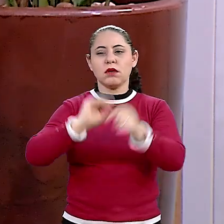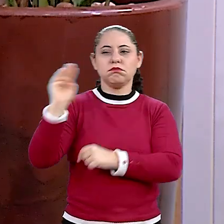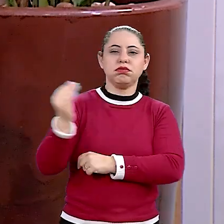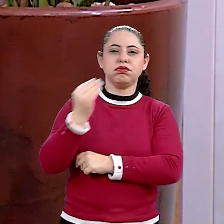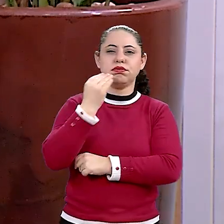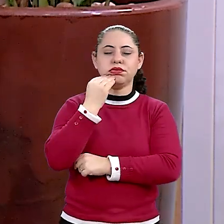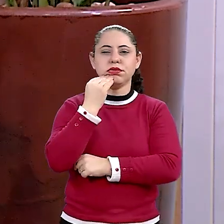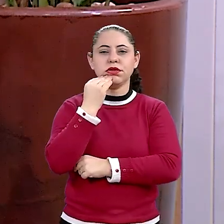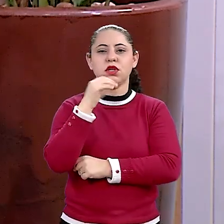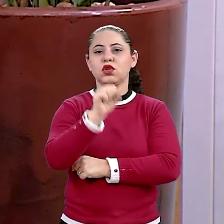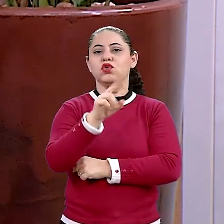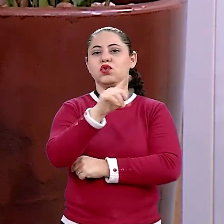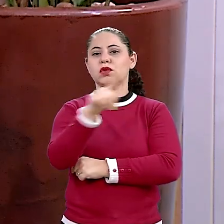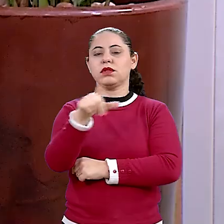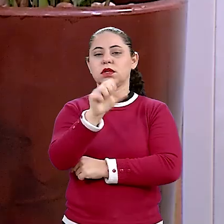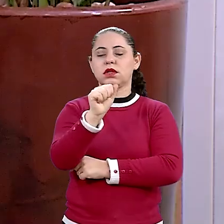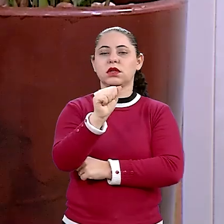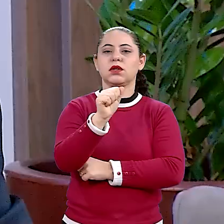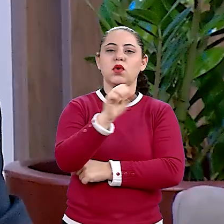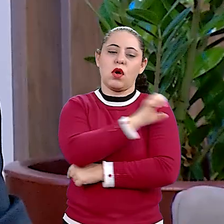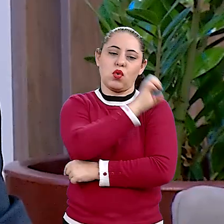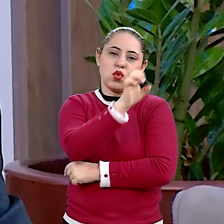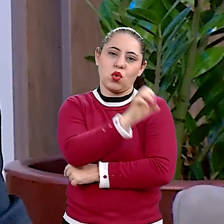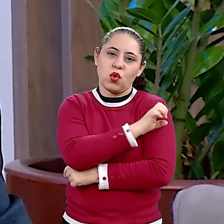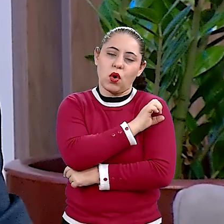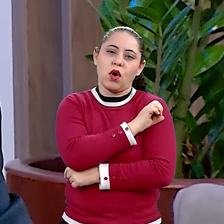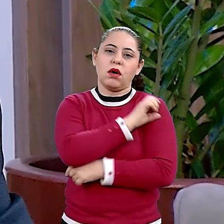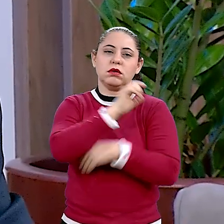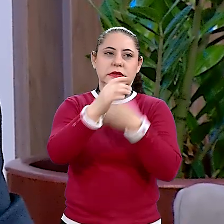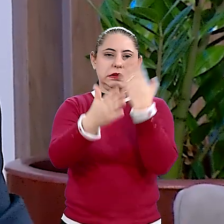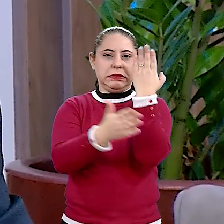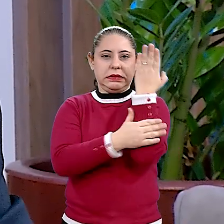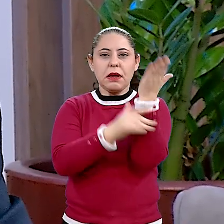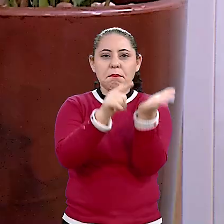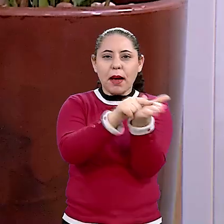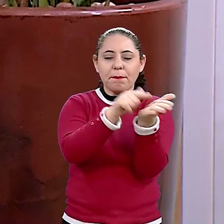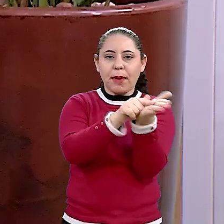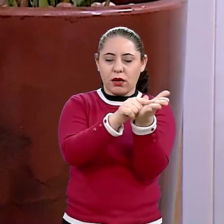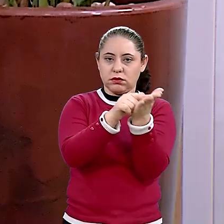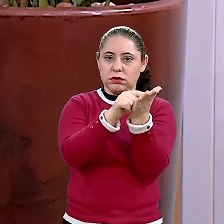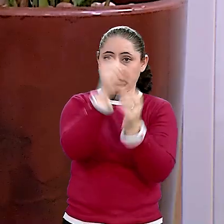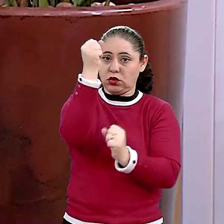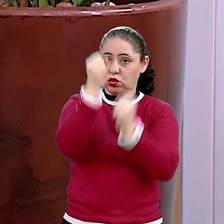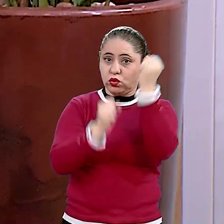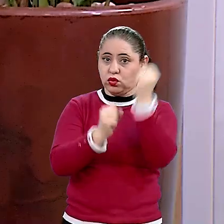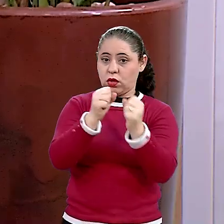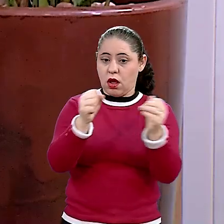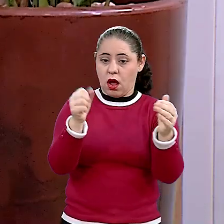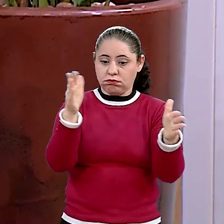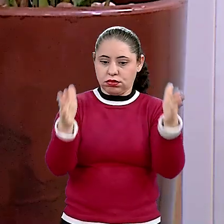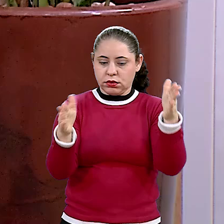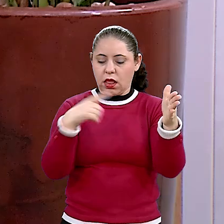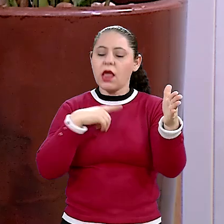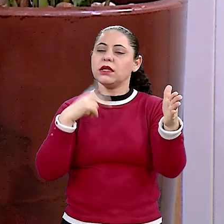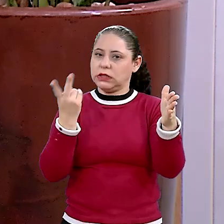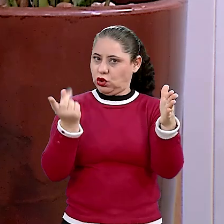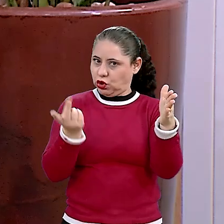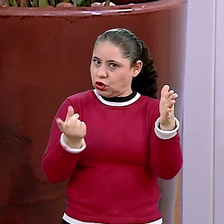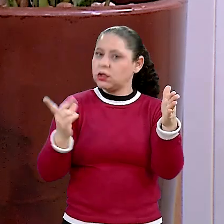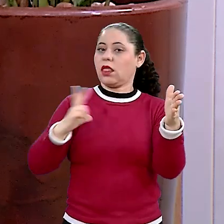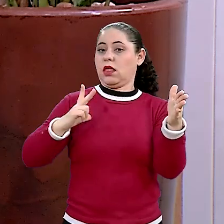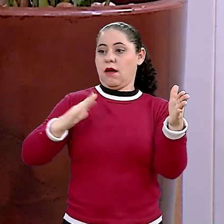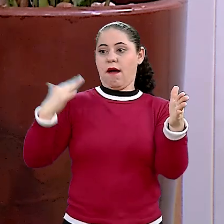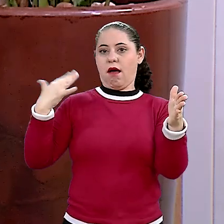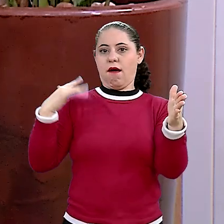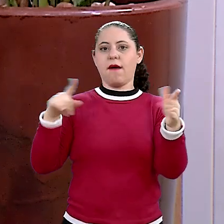da Suzano, da Eldorado, da Klabin, etc., com investimentos muito grandes na celulose. É um trecho de altíssima rentabilidade.